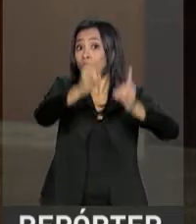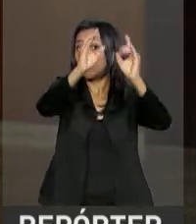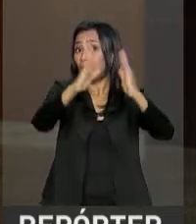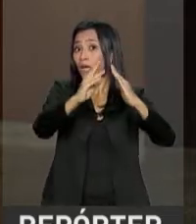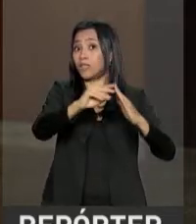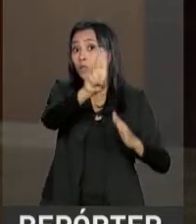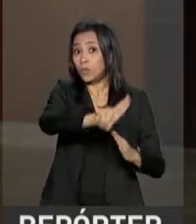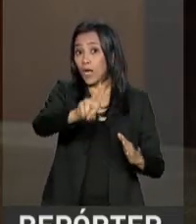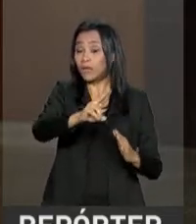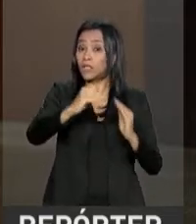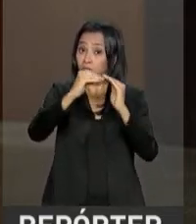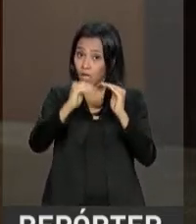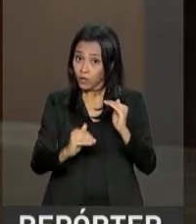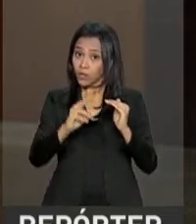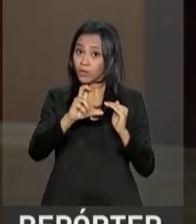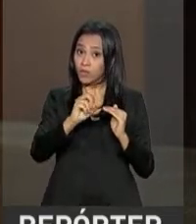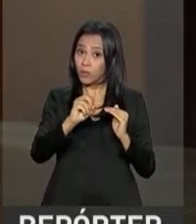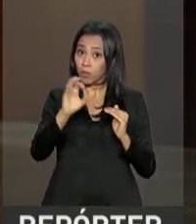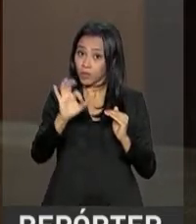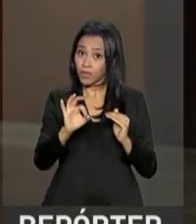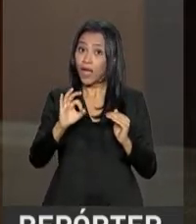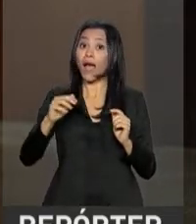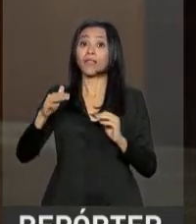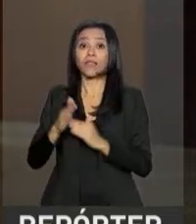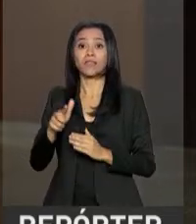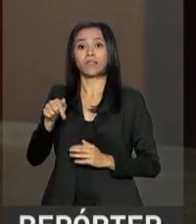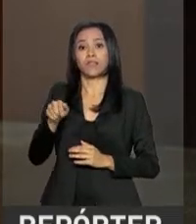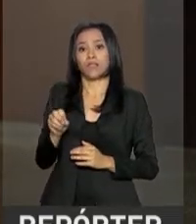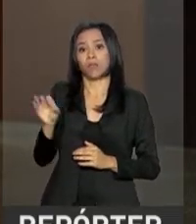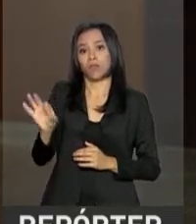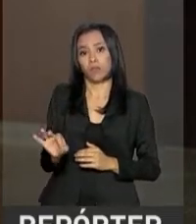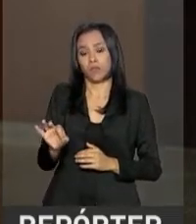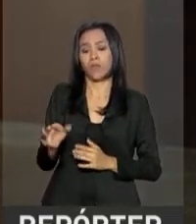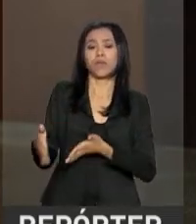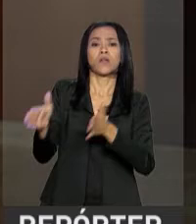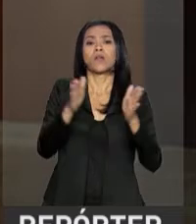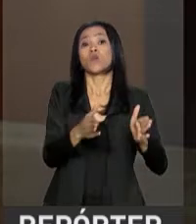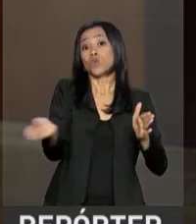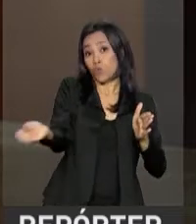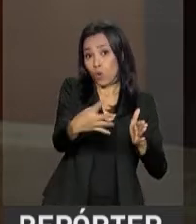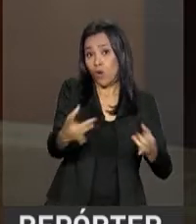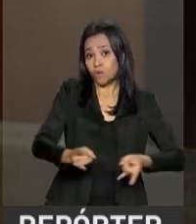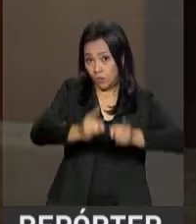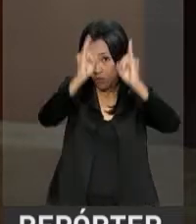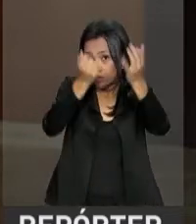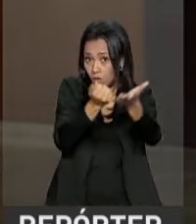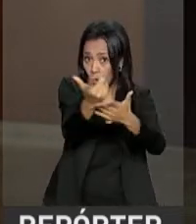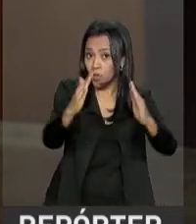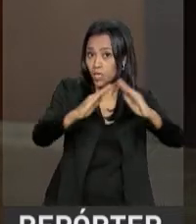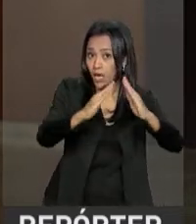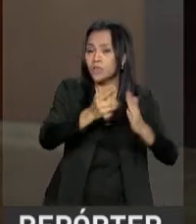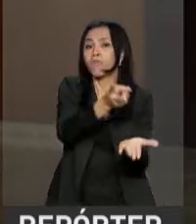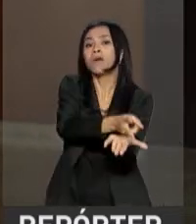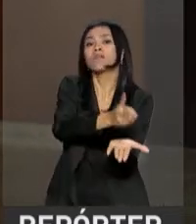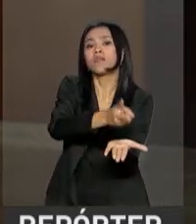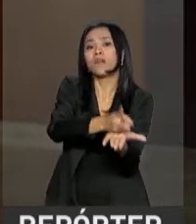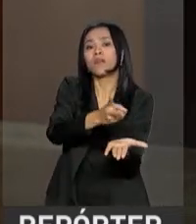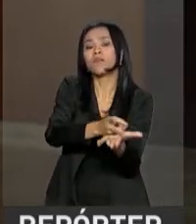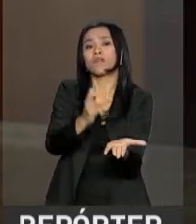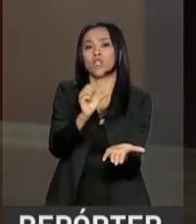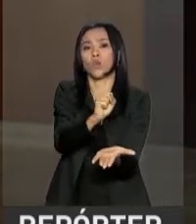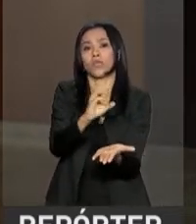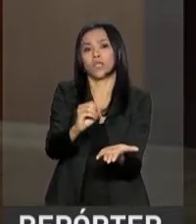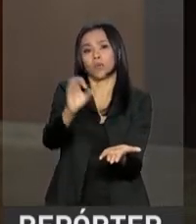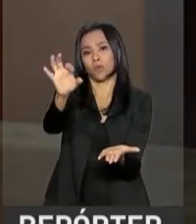50% para 70% já no caso dos imóveis novos o percentual foi mantido em 80%